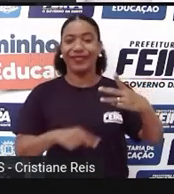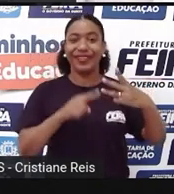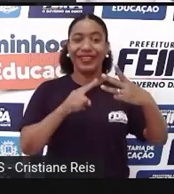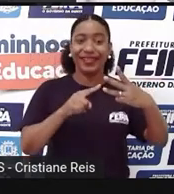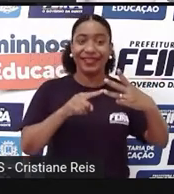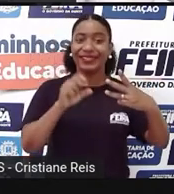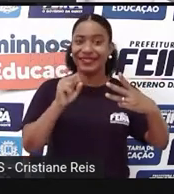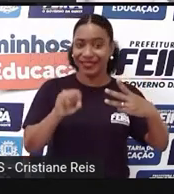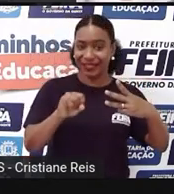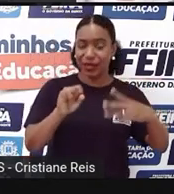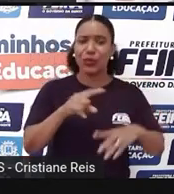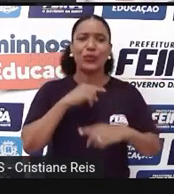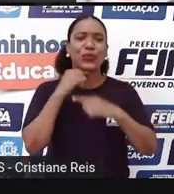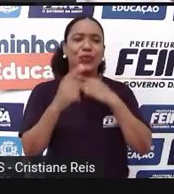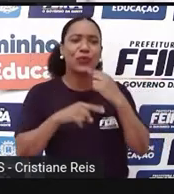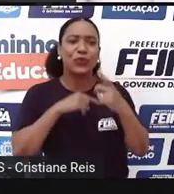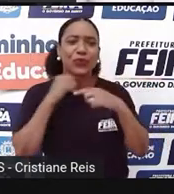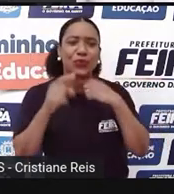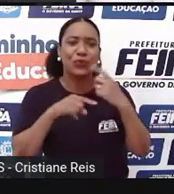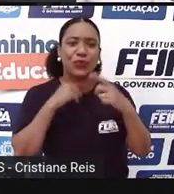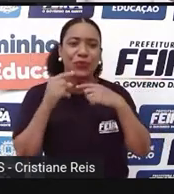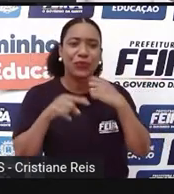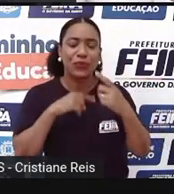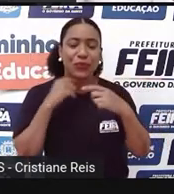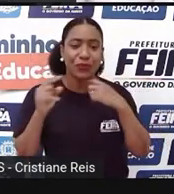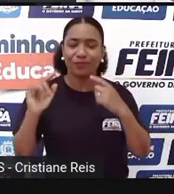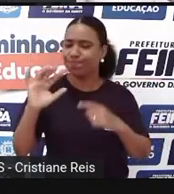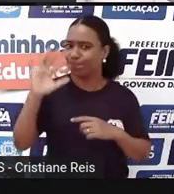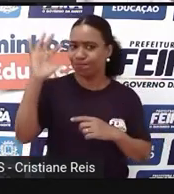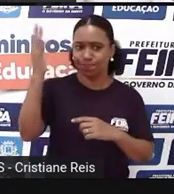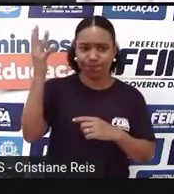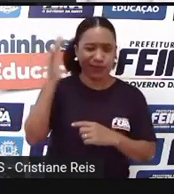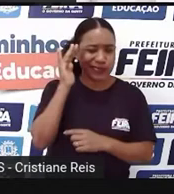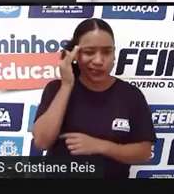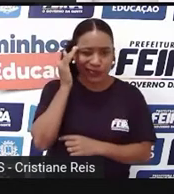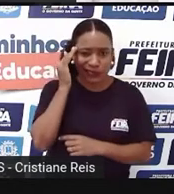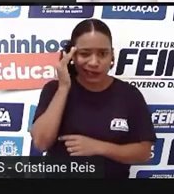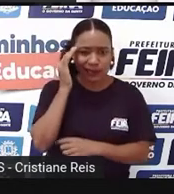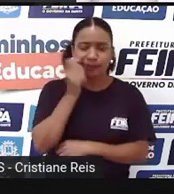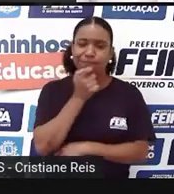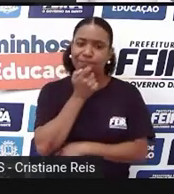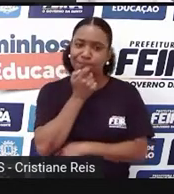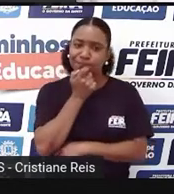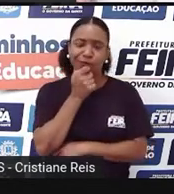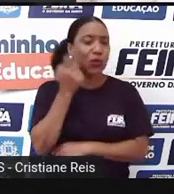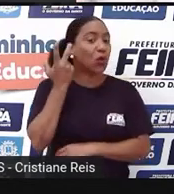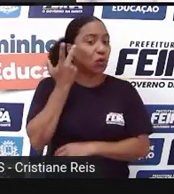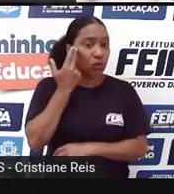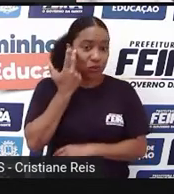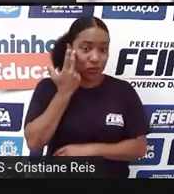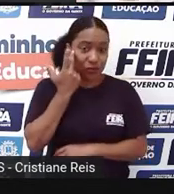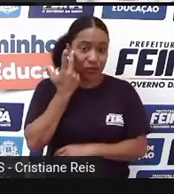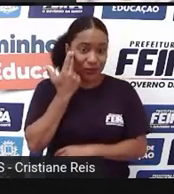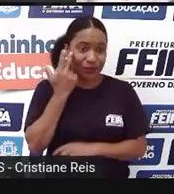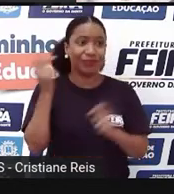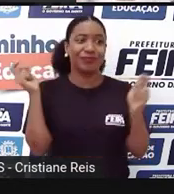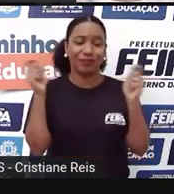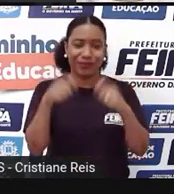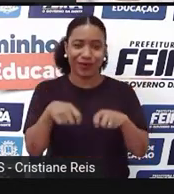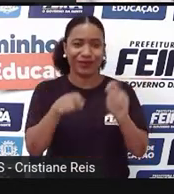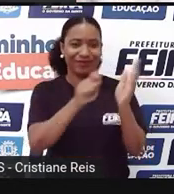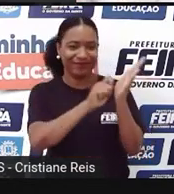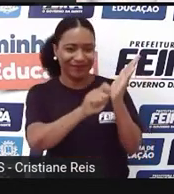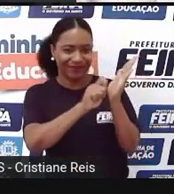aquelas dúvidas que surgem durante a aula, que é muito natural do processo de aprender, não se esqueçam de